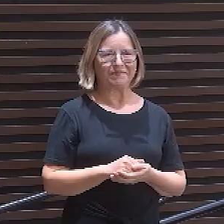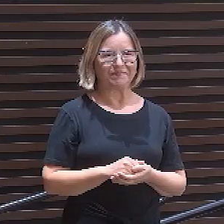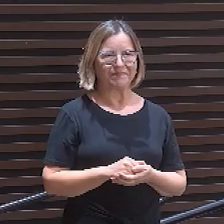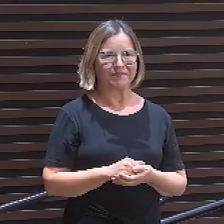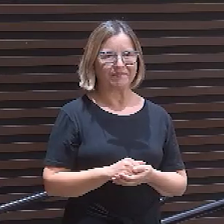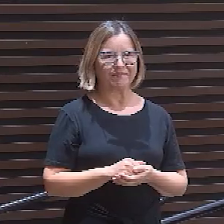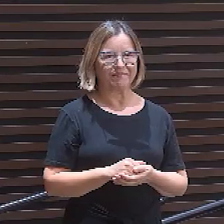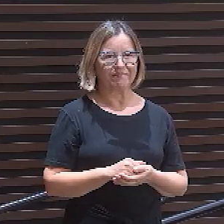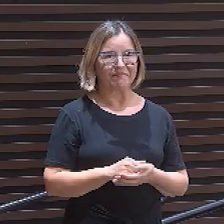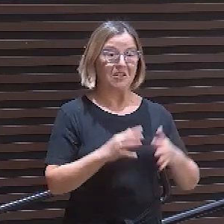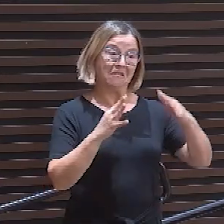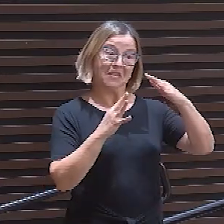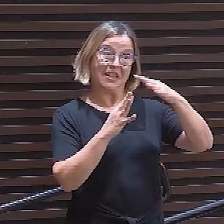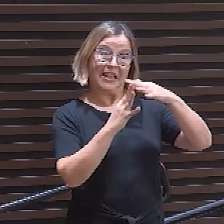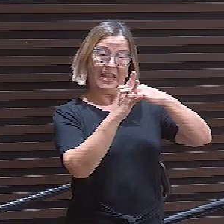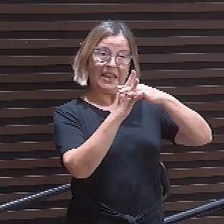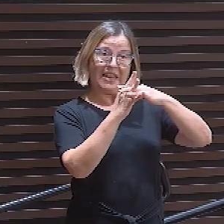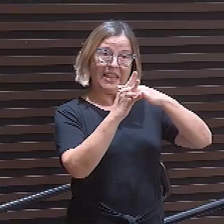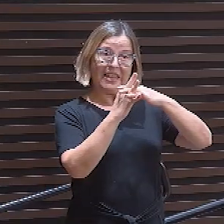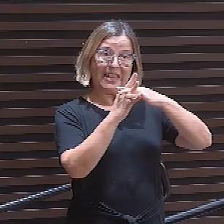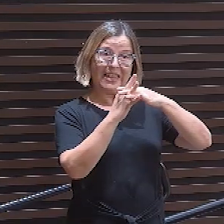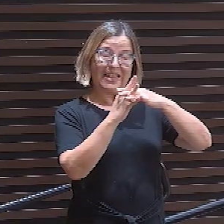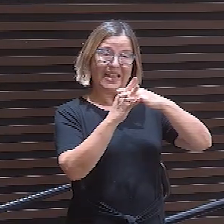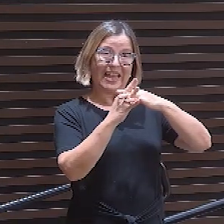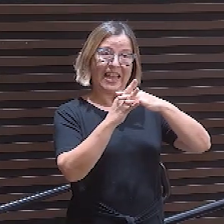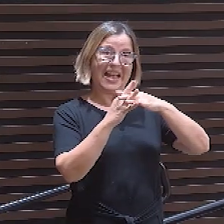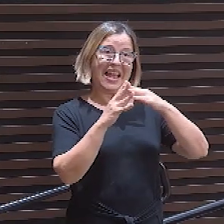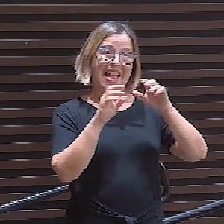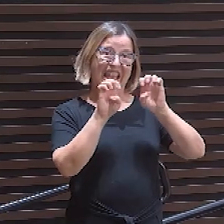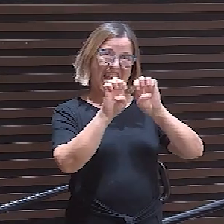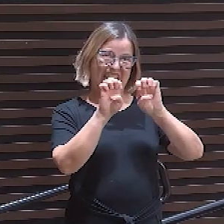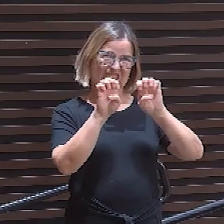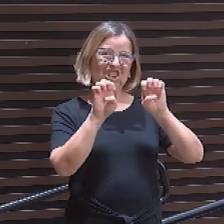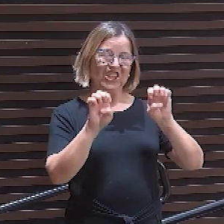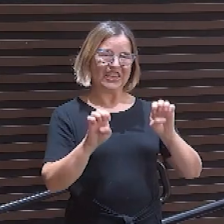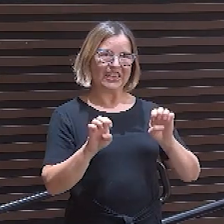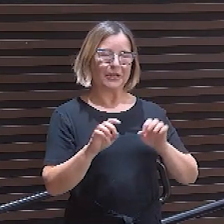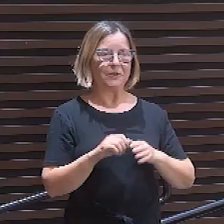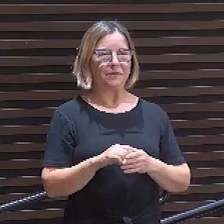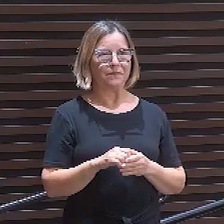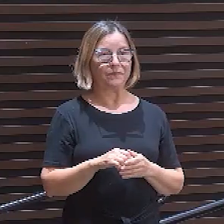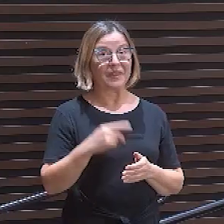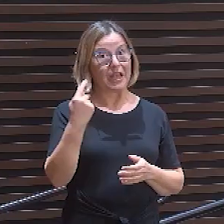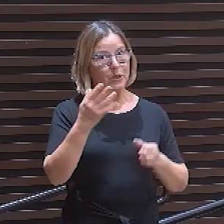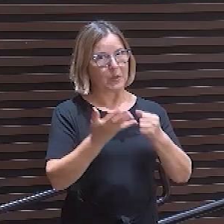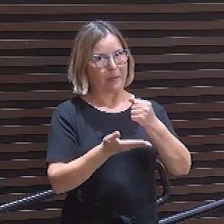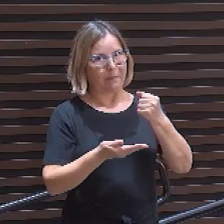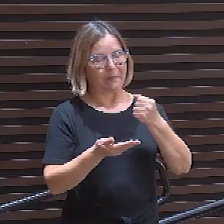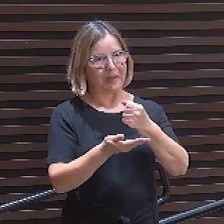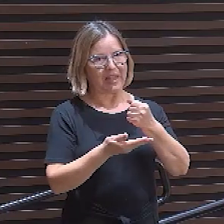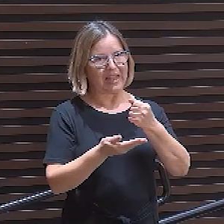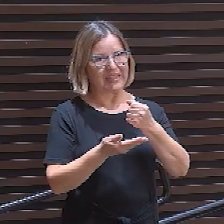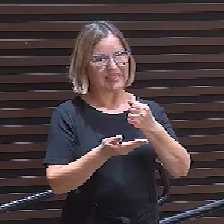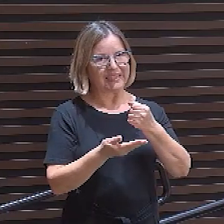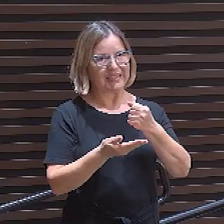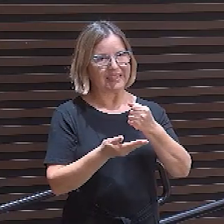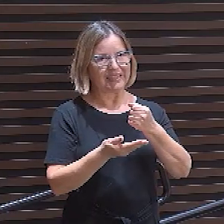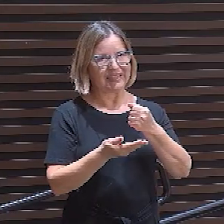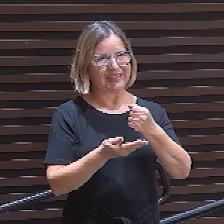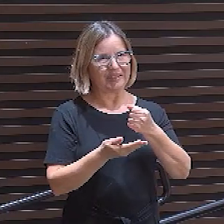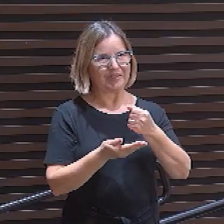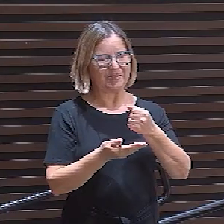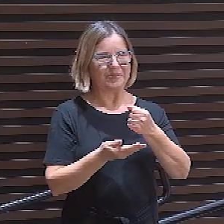E vai além da ética. A sua base é a